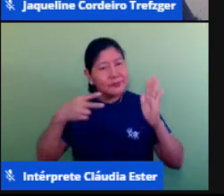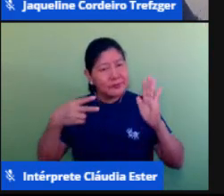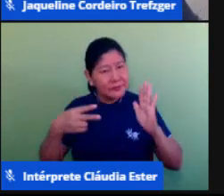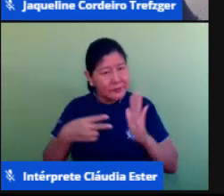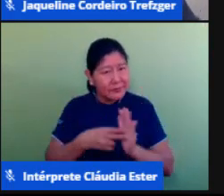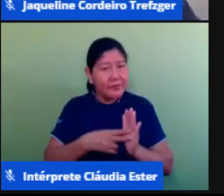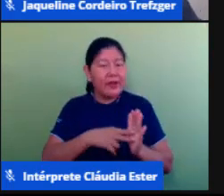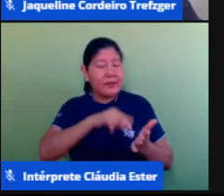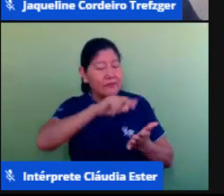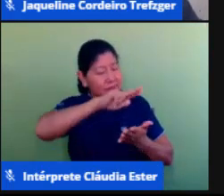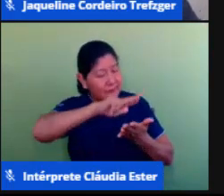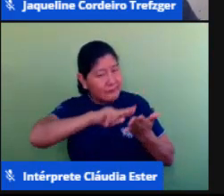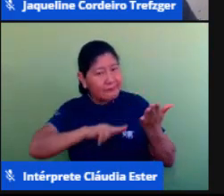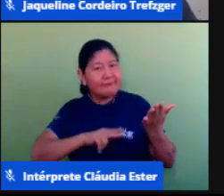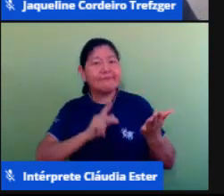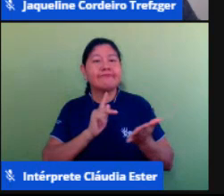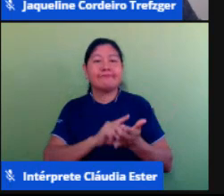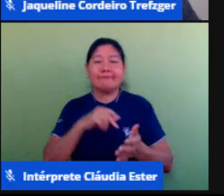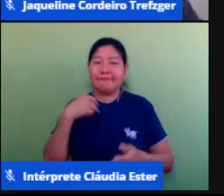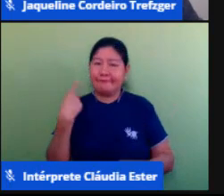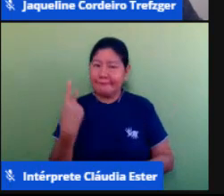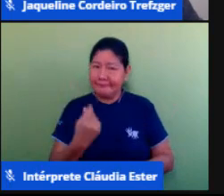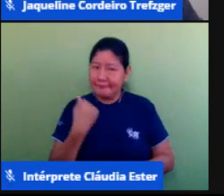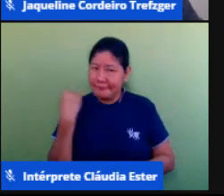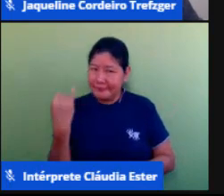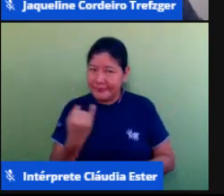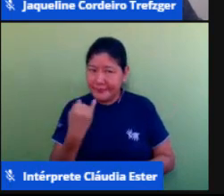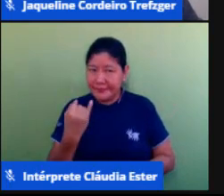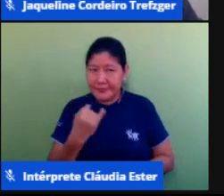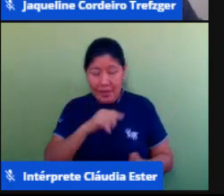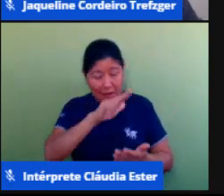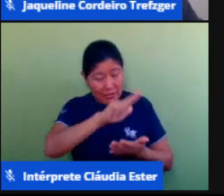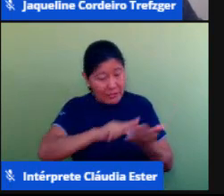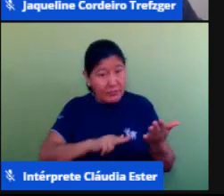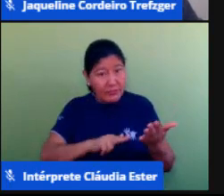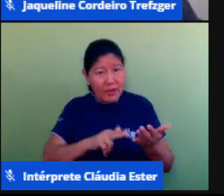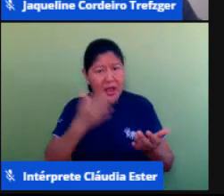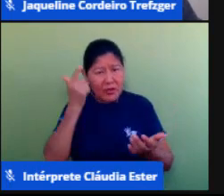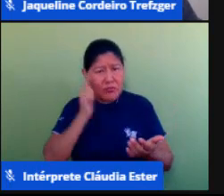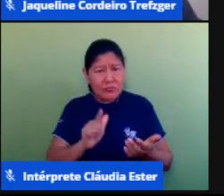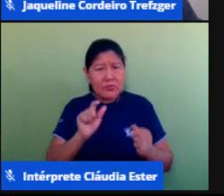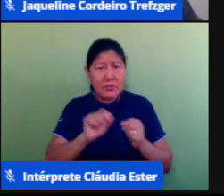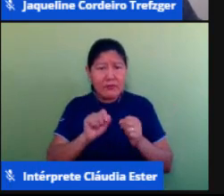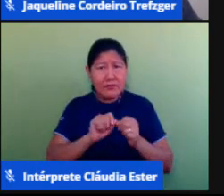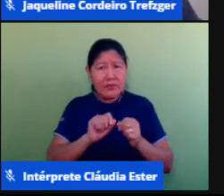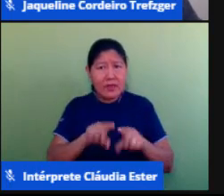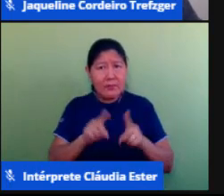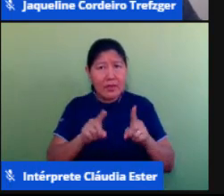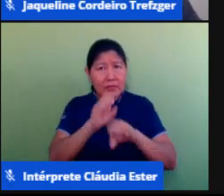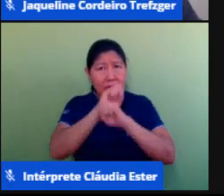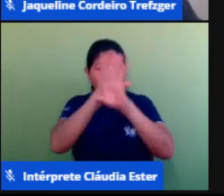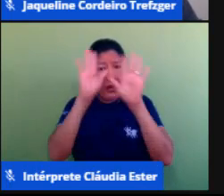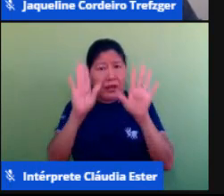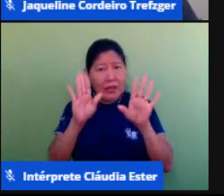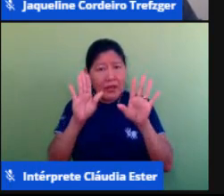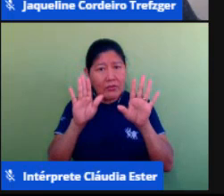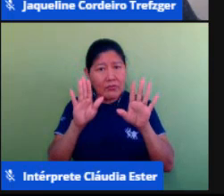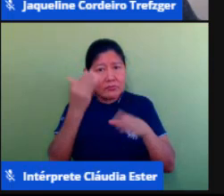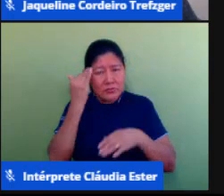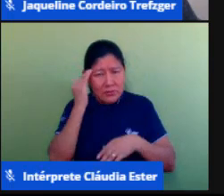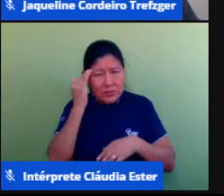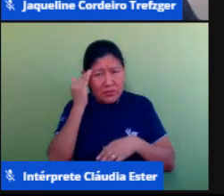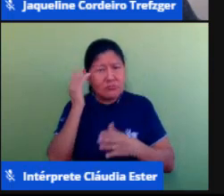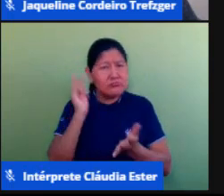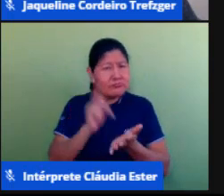que está sendo feito. A leitura, ele já pode fazer, mas será que entender o que ele está lendo,